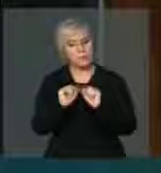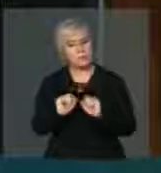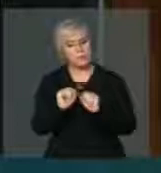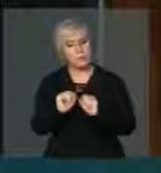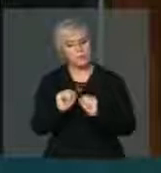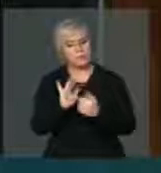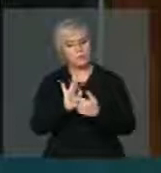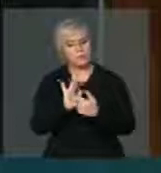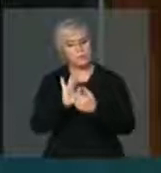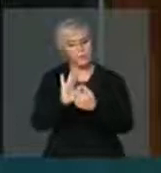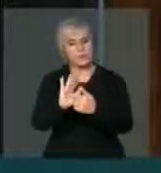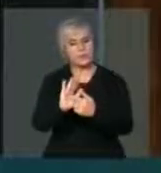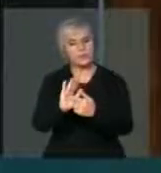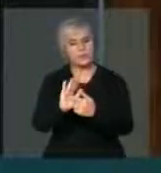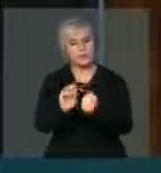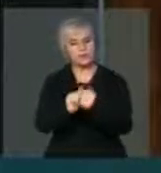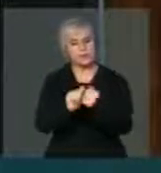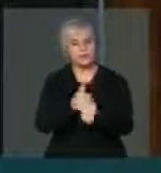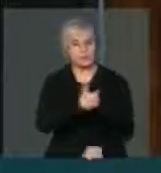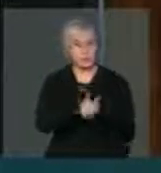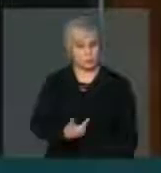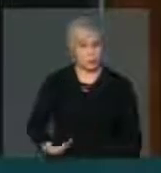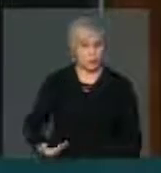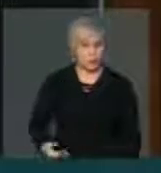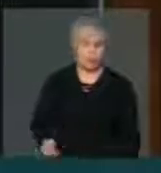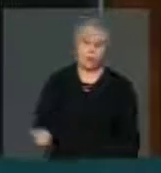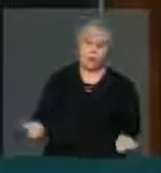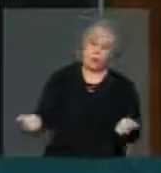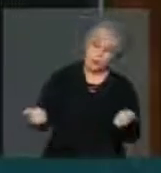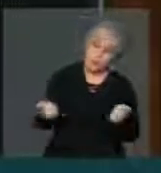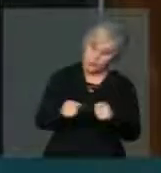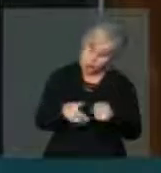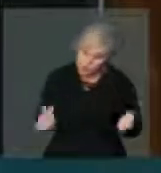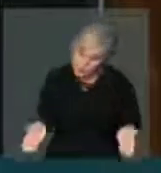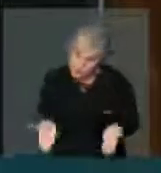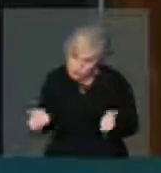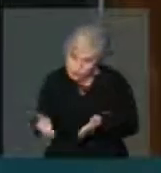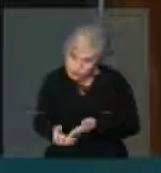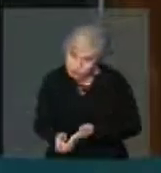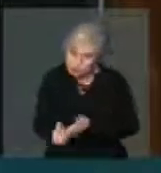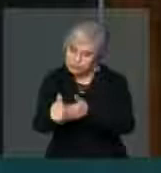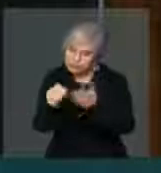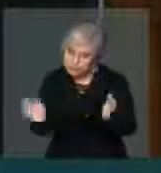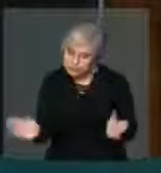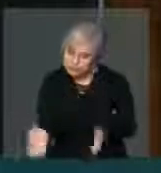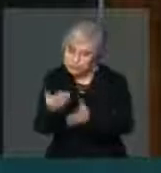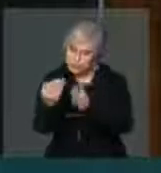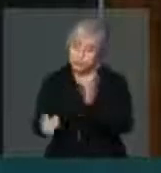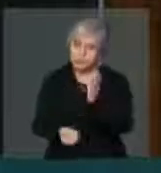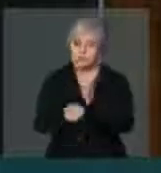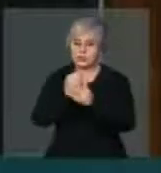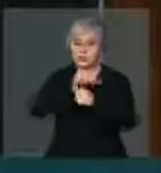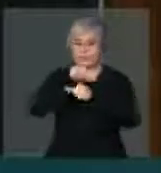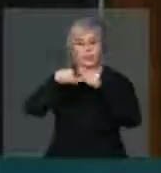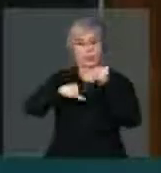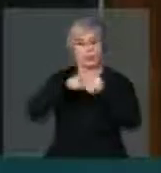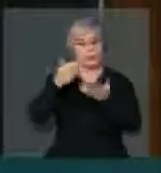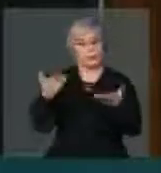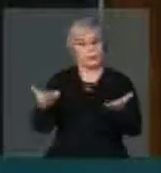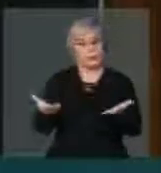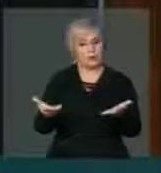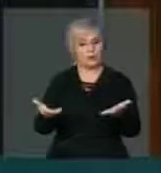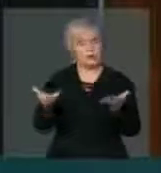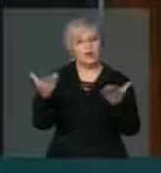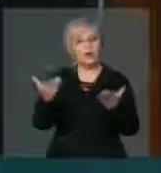acenar-se com um governo capaz de ser indutor, de ser gerador dessa alternativa, que é a